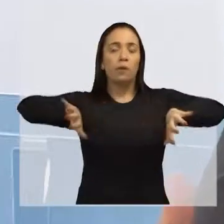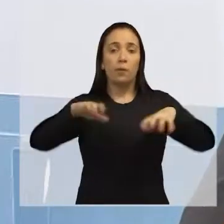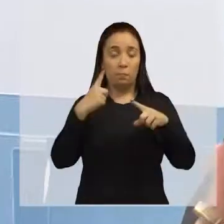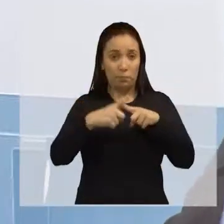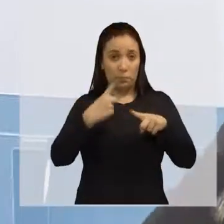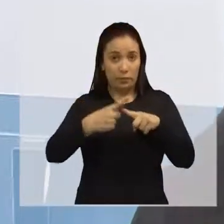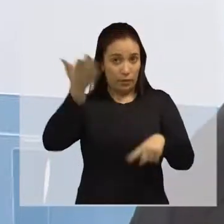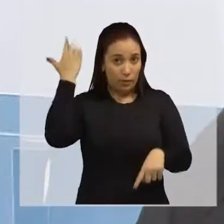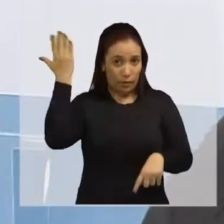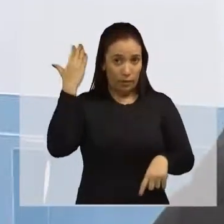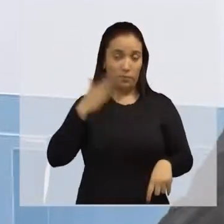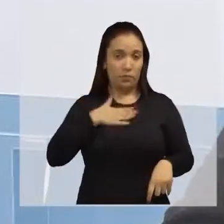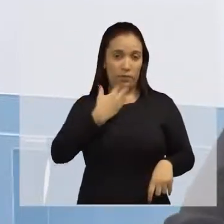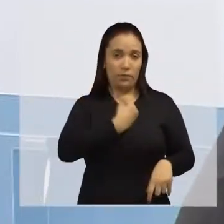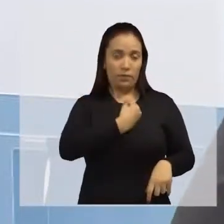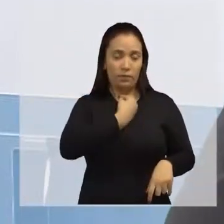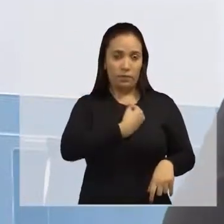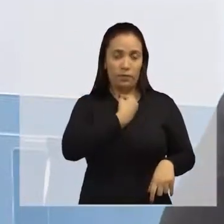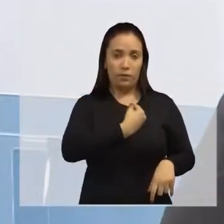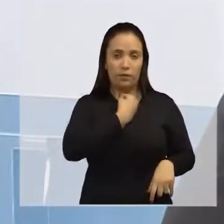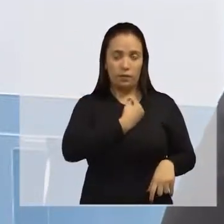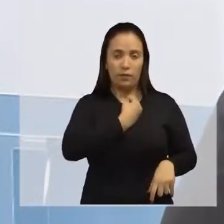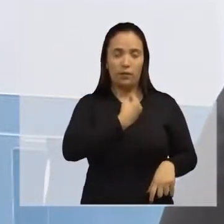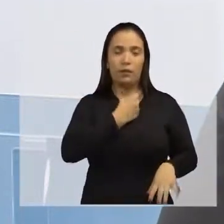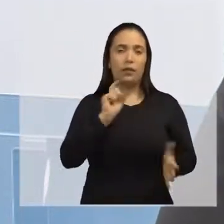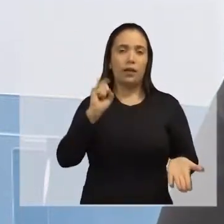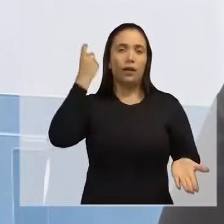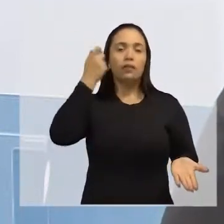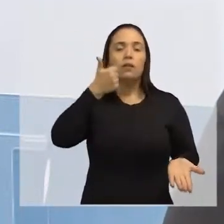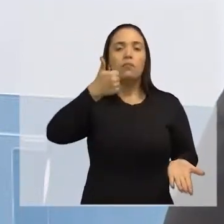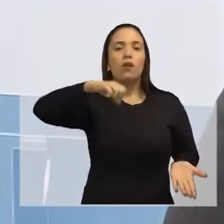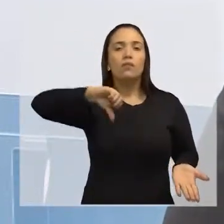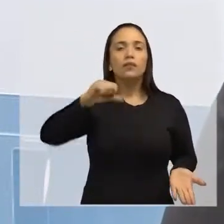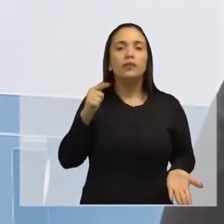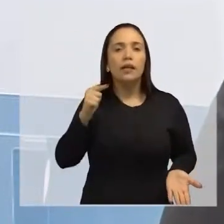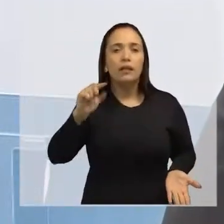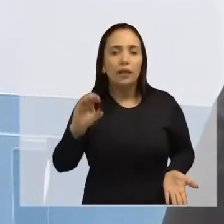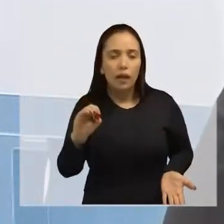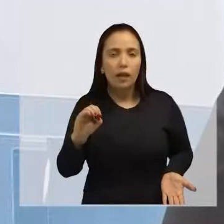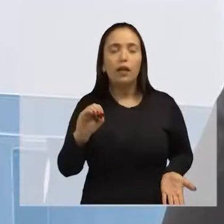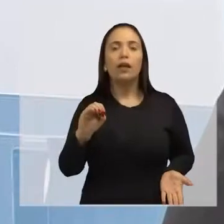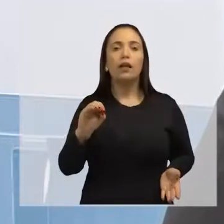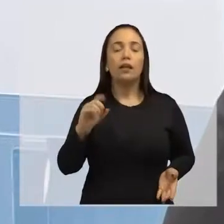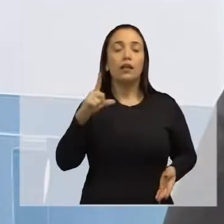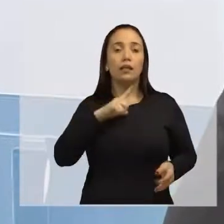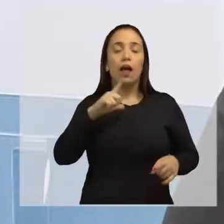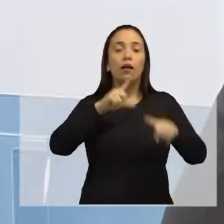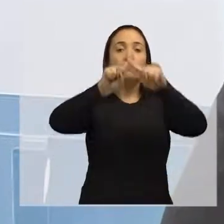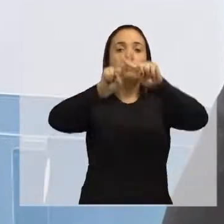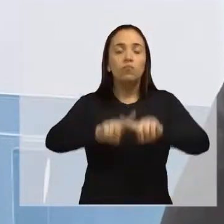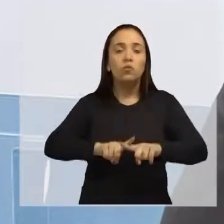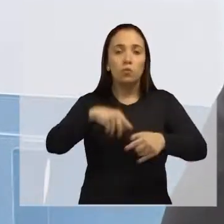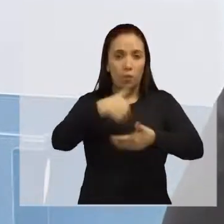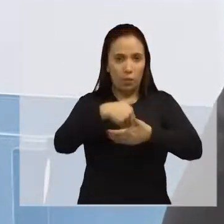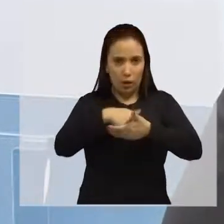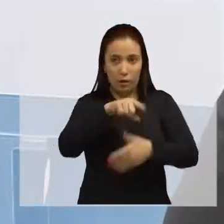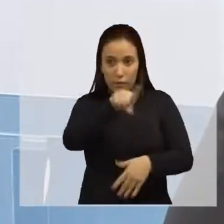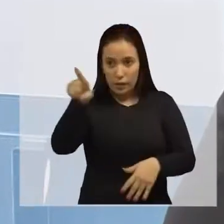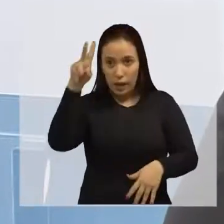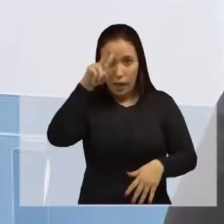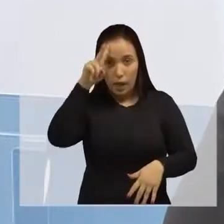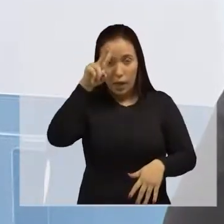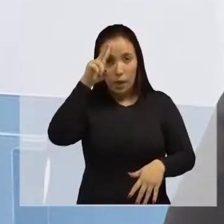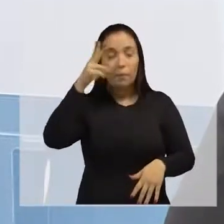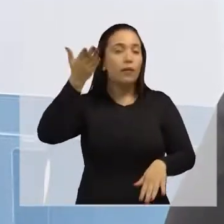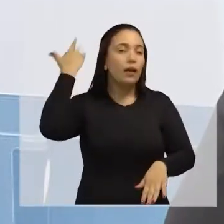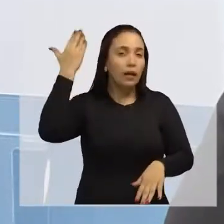aí eu já vou entrar nas Copas, na seleção de 70, que essa música era emblemática. Quem tem a minha idade ou mais ouviu essa música,